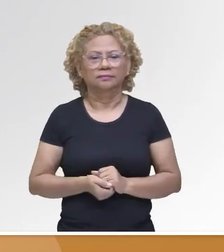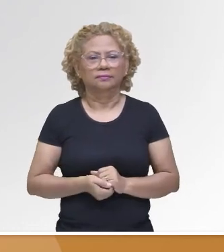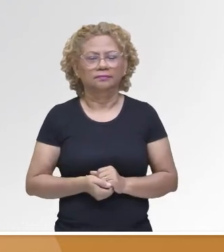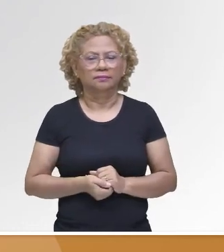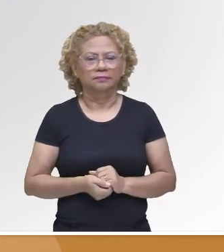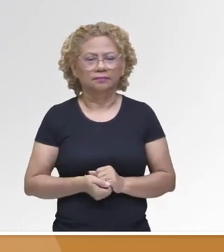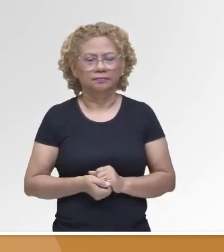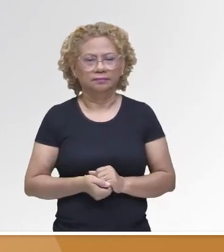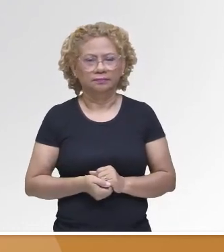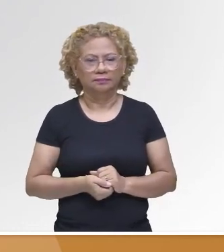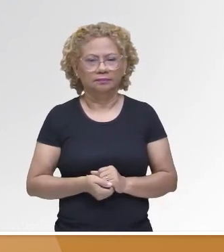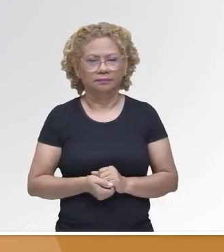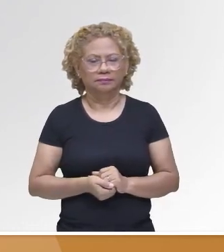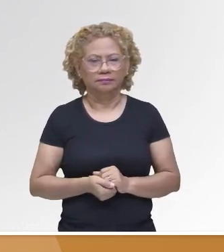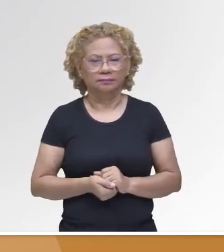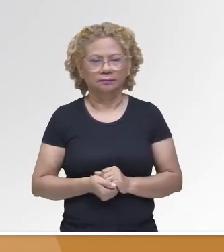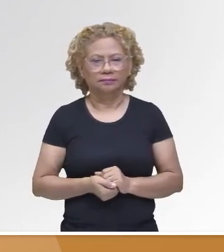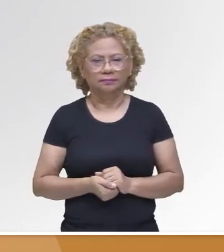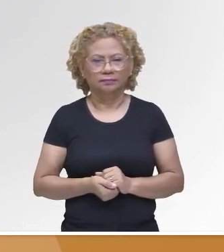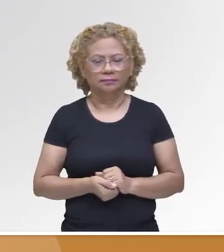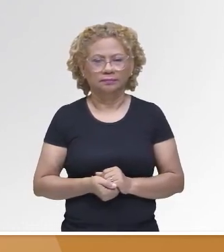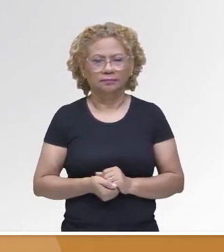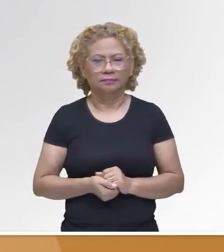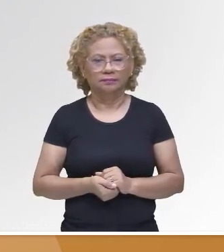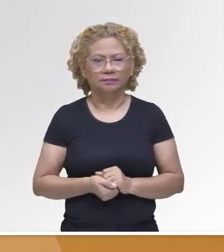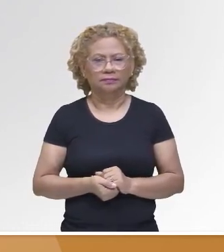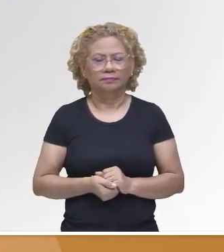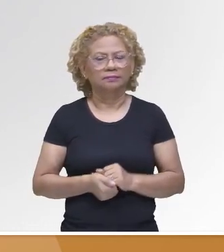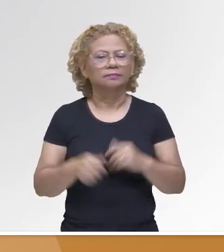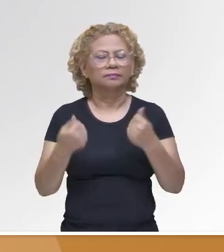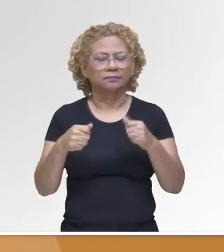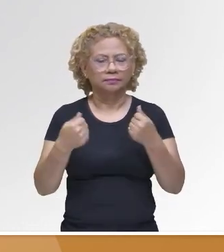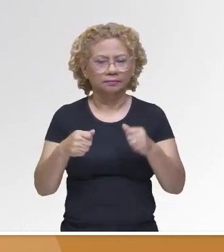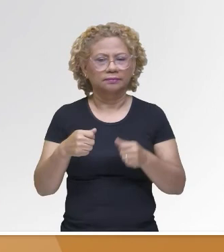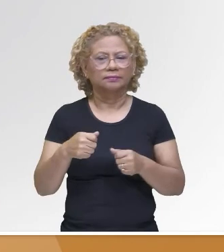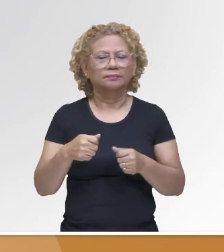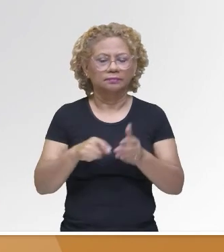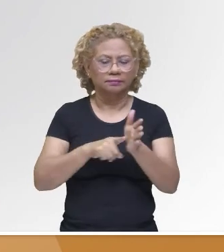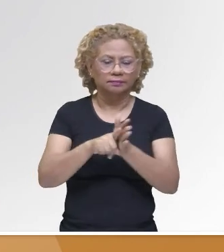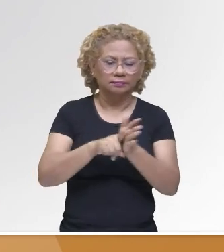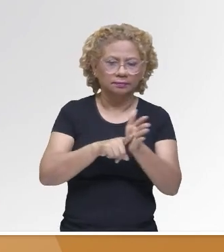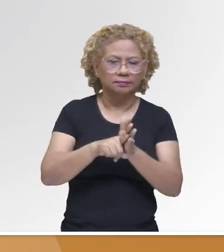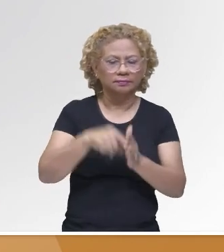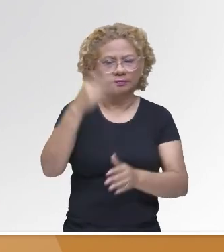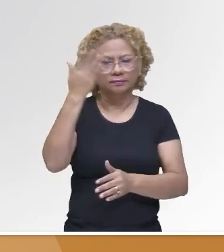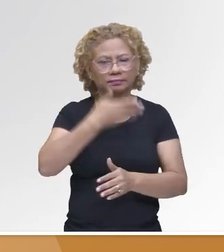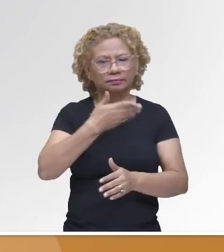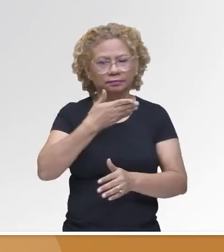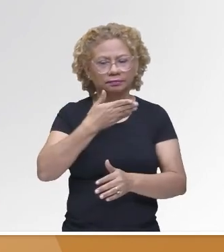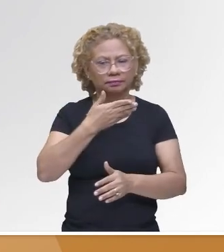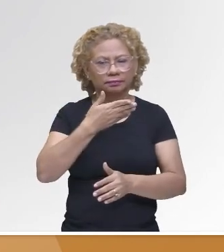Senão não é chamada de ciência. Até que prove que é uma ciência, né? É assim que funciona o negócio.